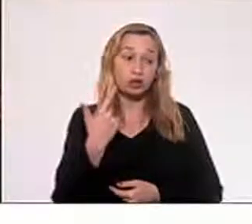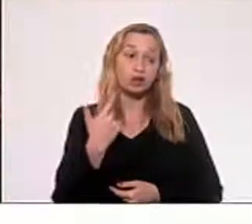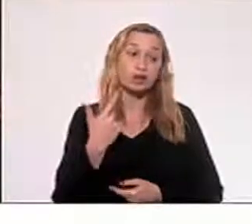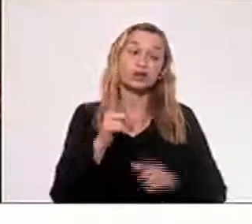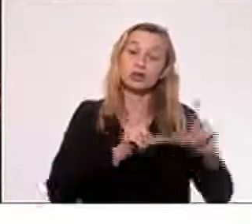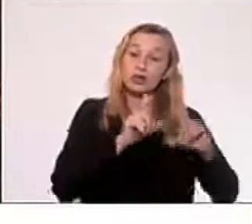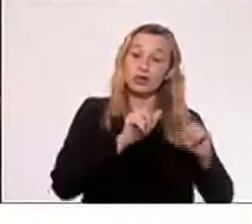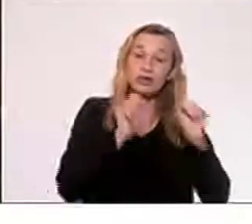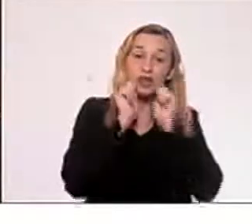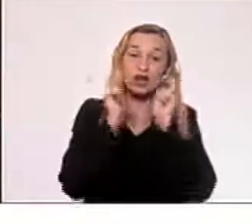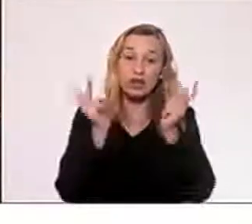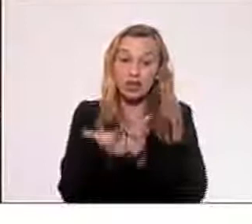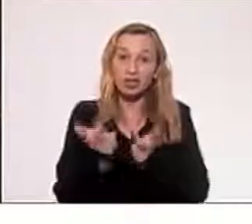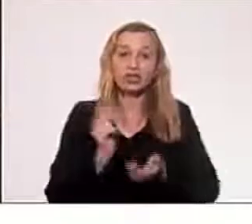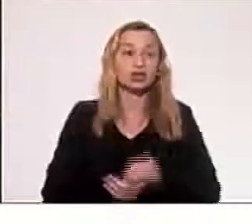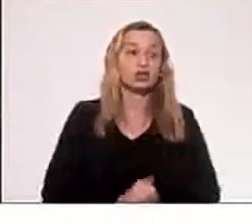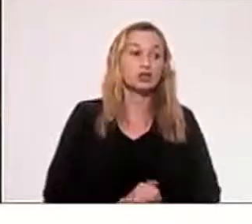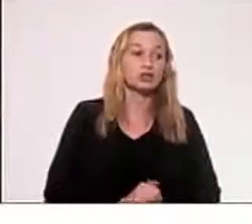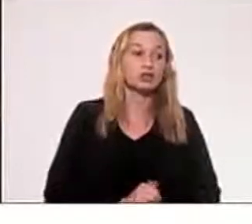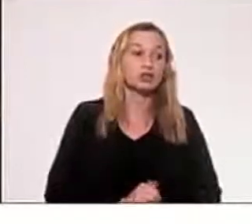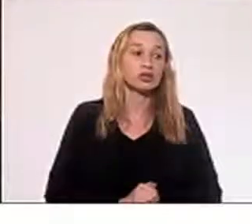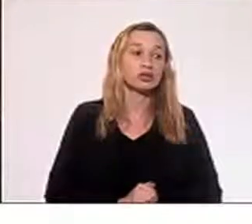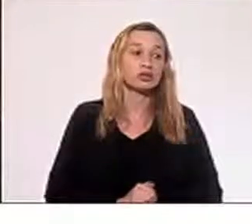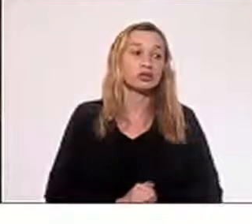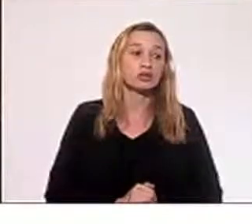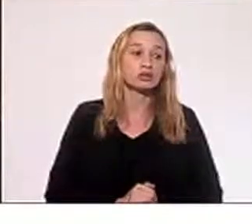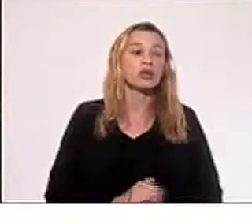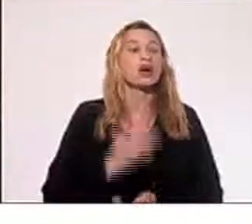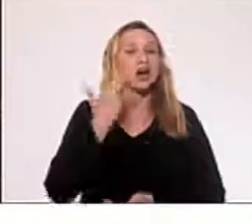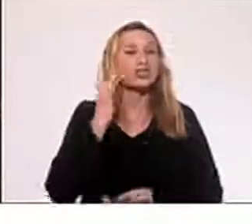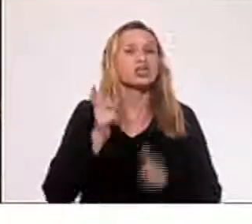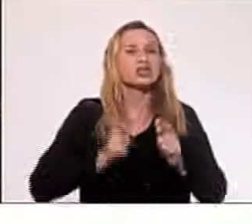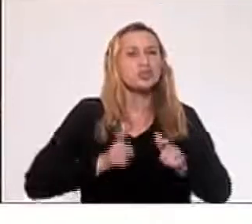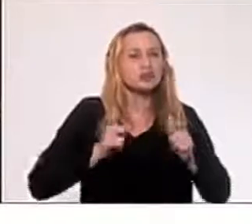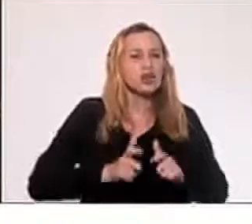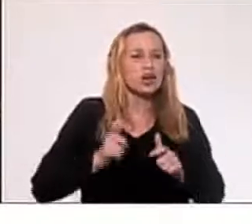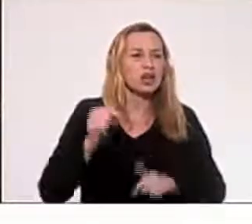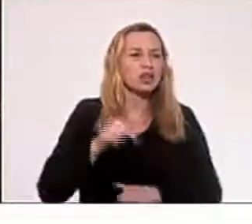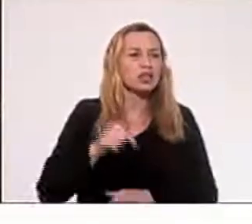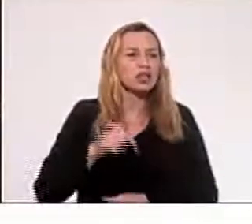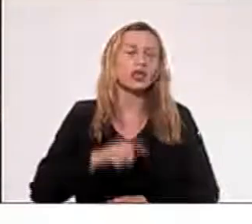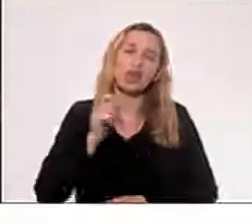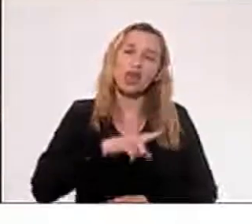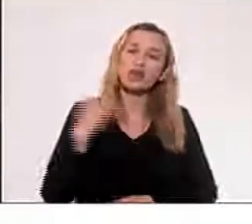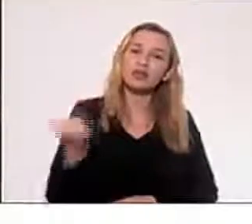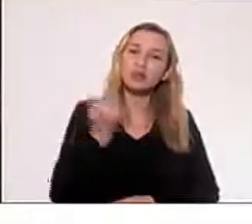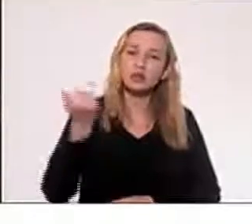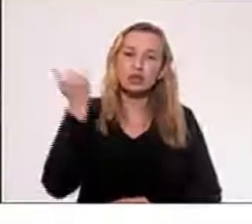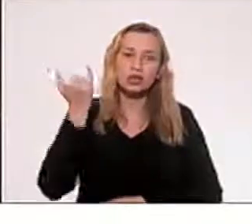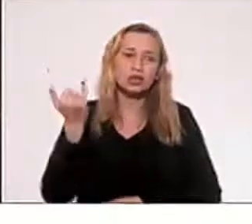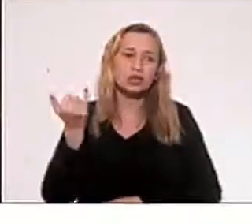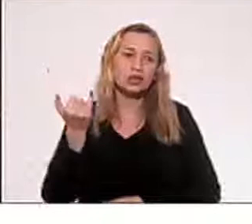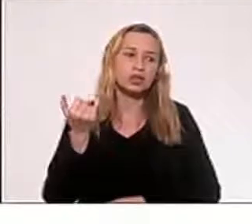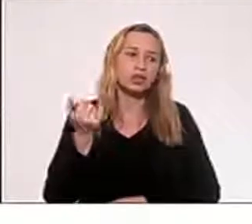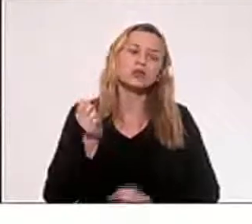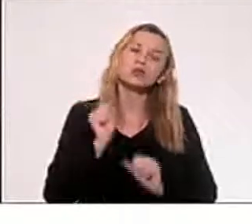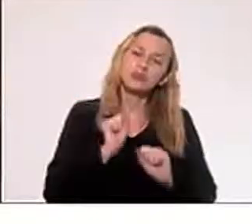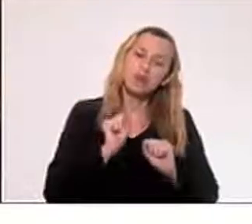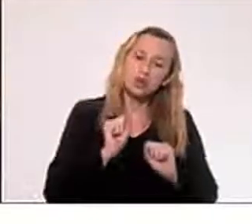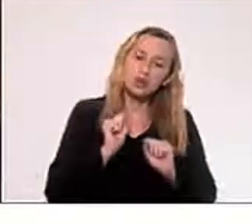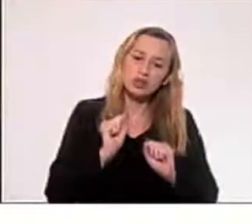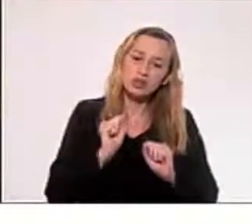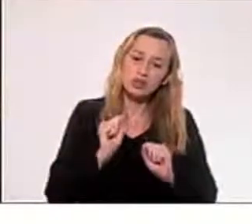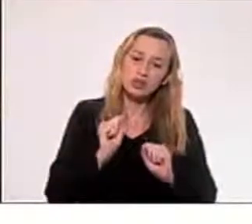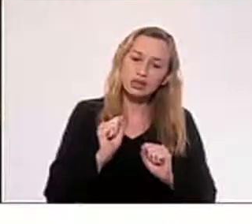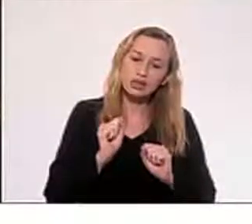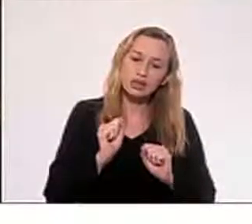da TV Alerj, acho que esse local aqui é um local muito importante para que a gente possa